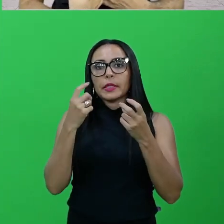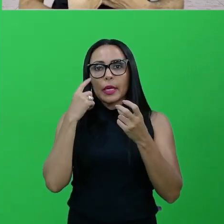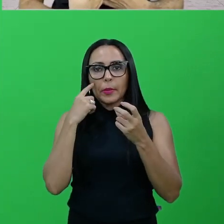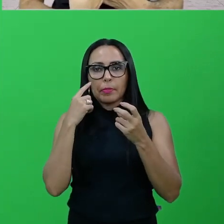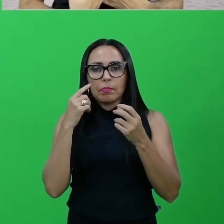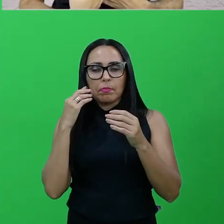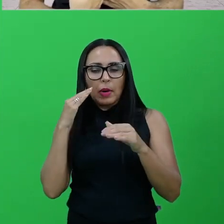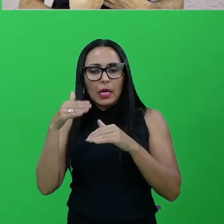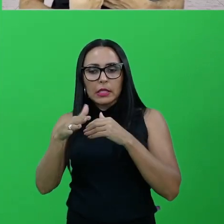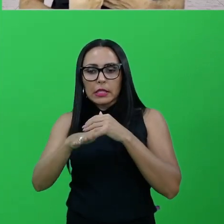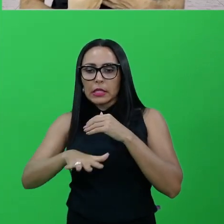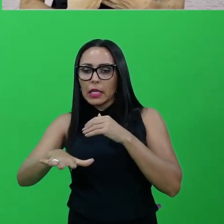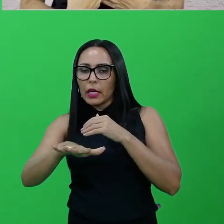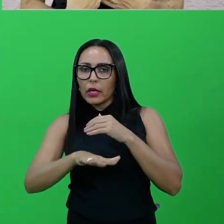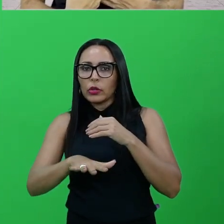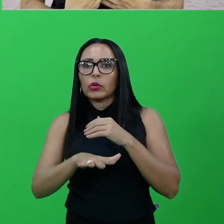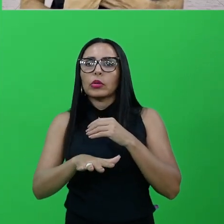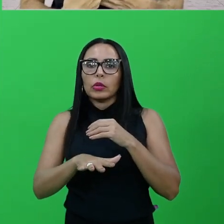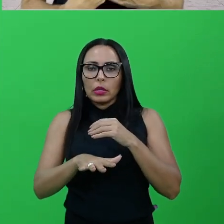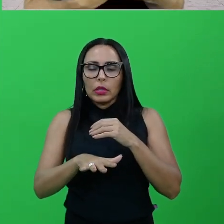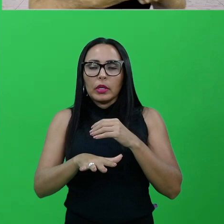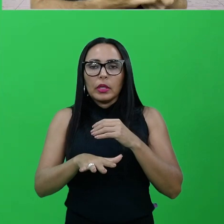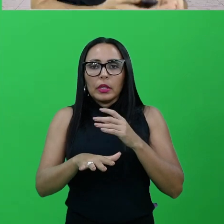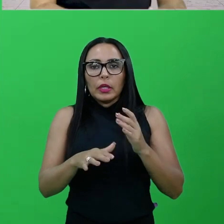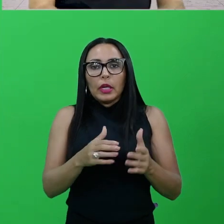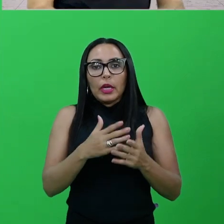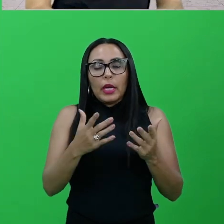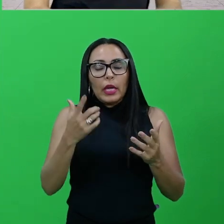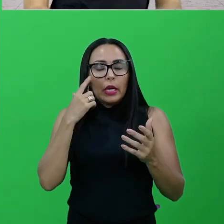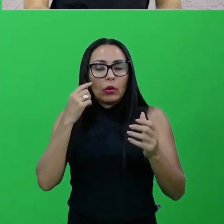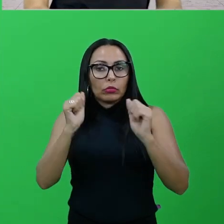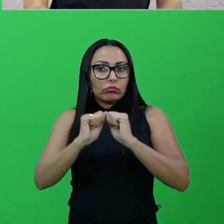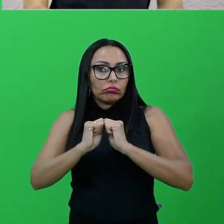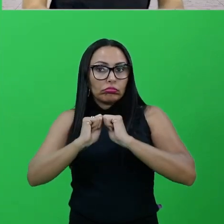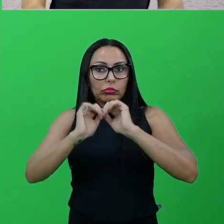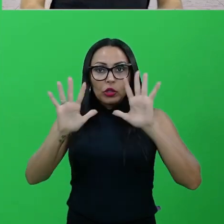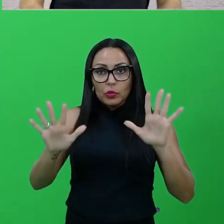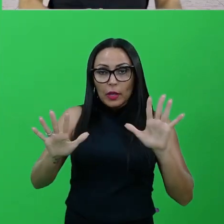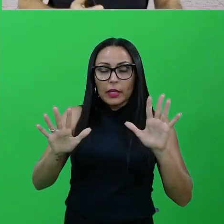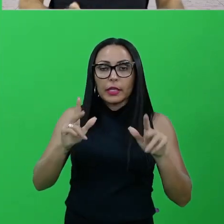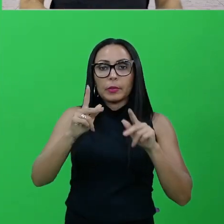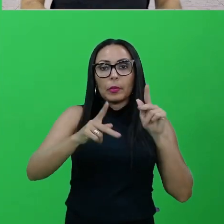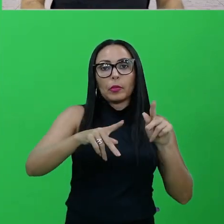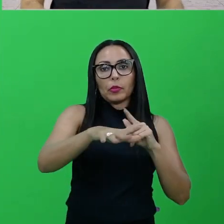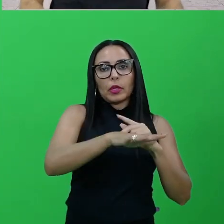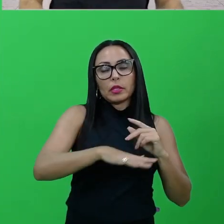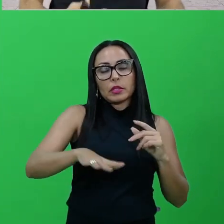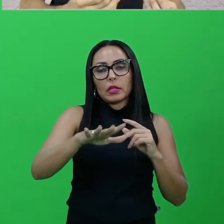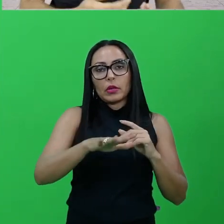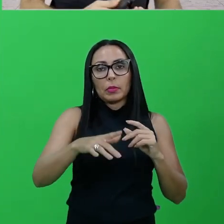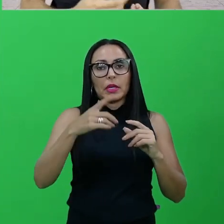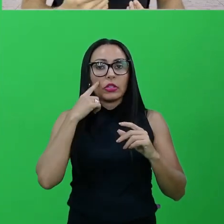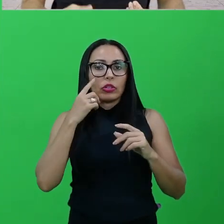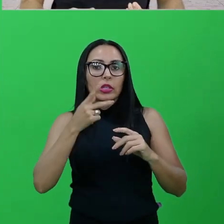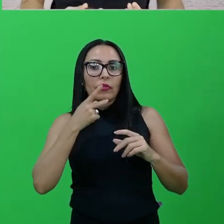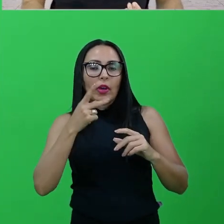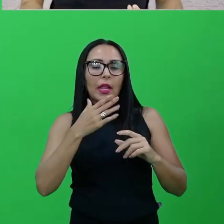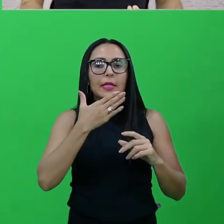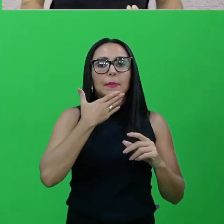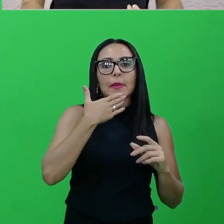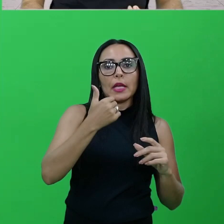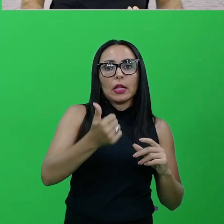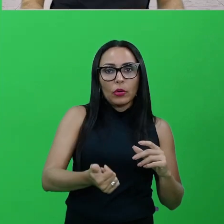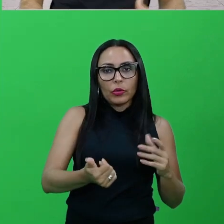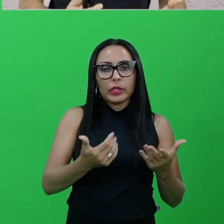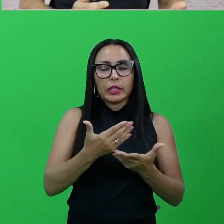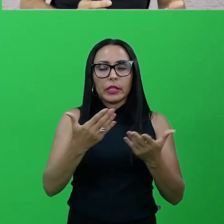sentido de que muitas vezes é algo transparente para a população, tá? Mas quando a gente fala especificamente de melhoria na entrega ou prestação